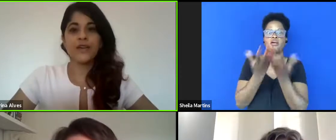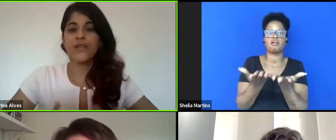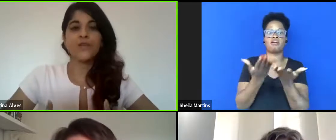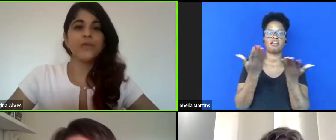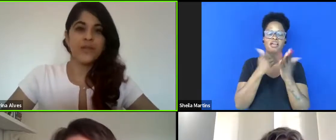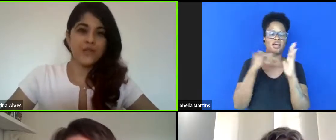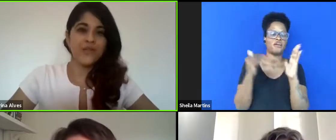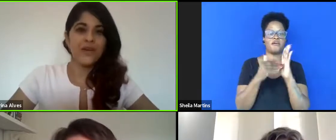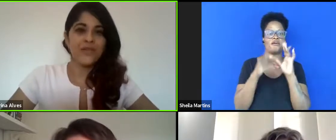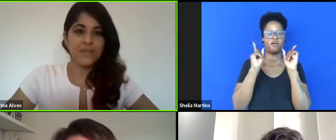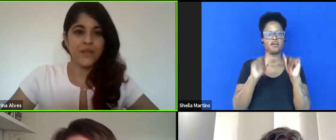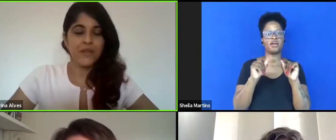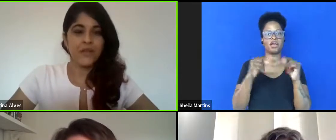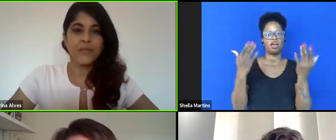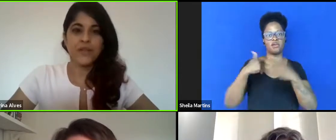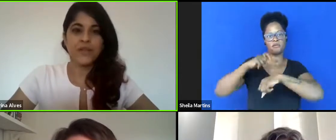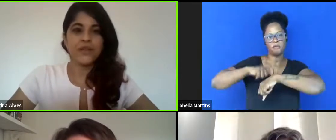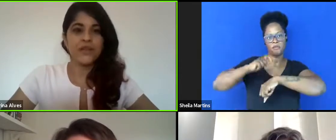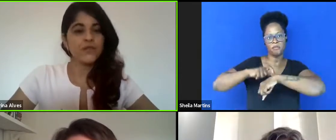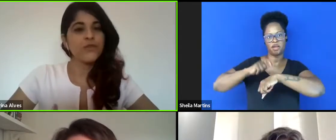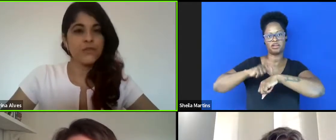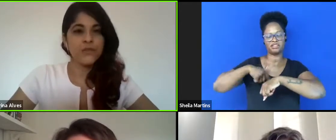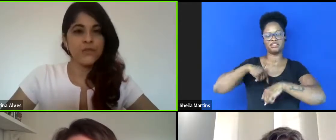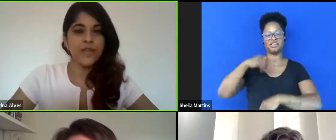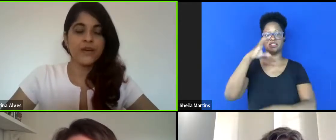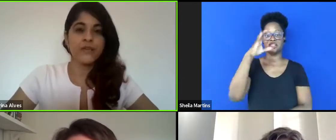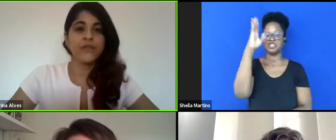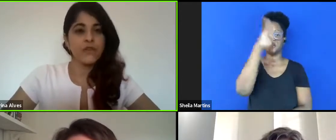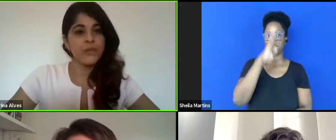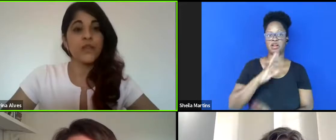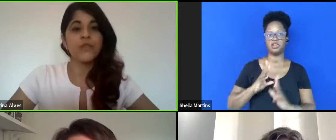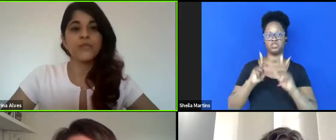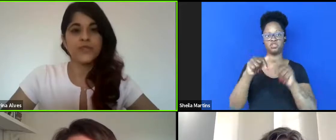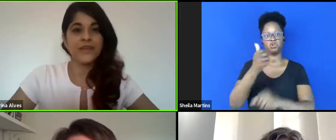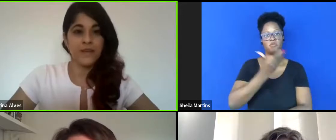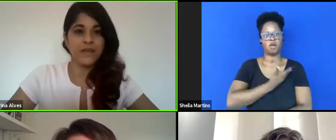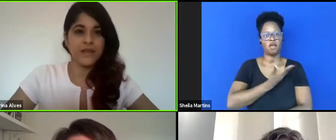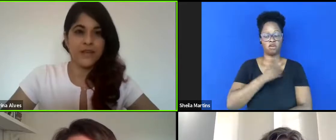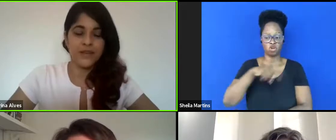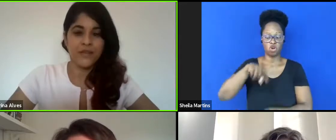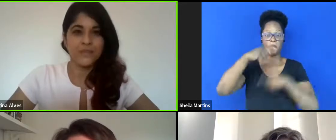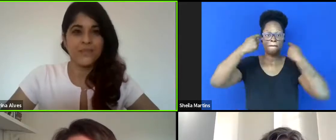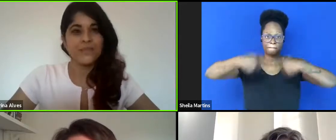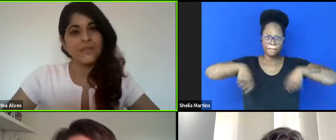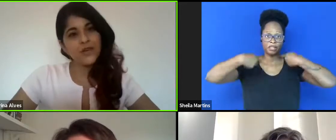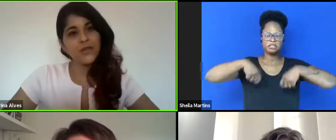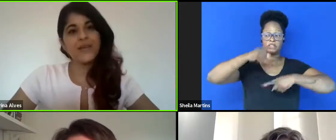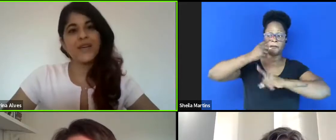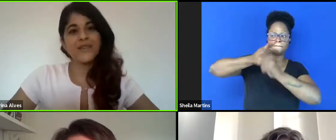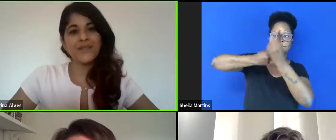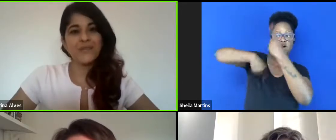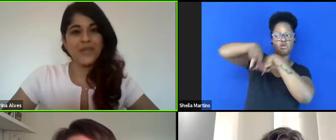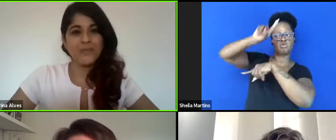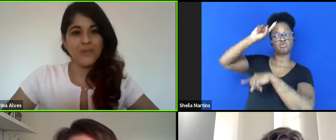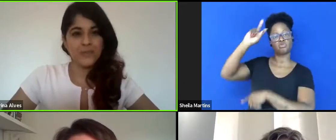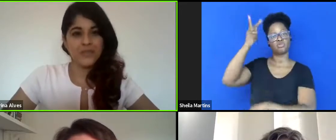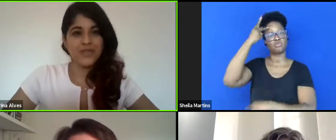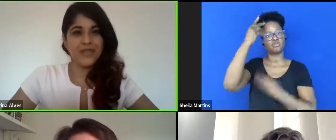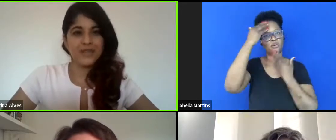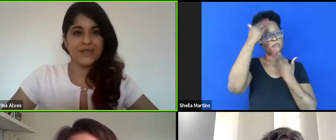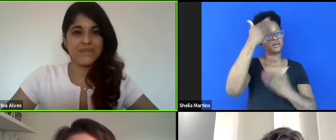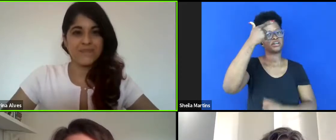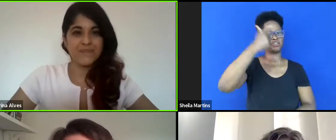é, nesse momento atual para a ciência brasileira, todos os meus colegas, que nós precisamos ter resiliência. Obrigada novamente